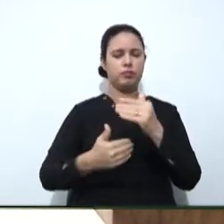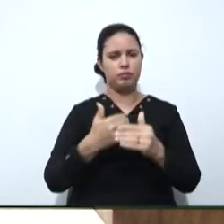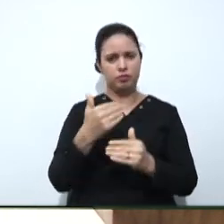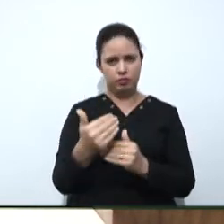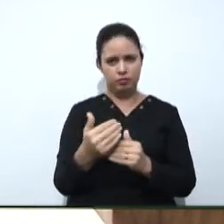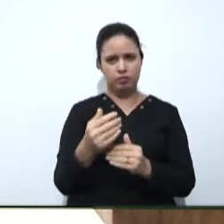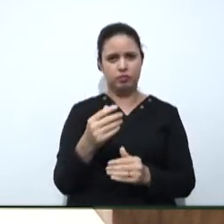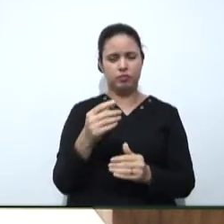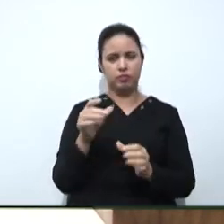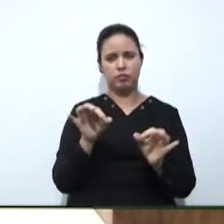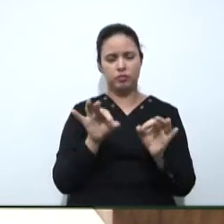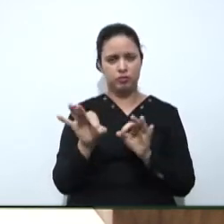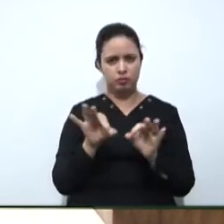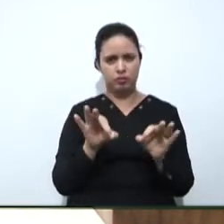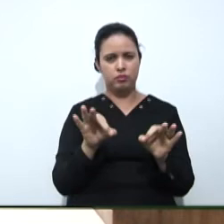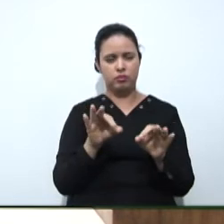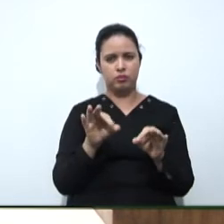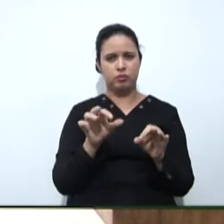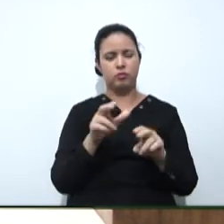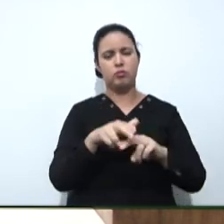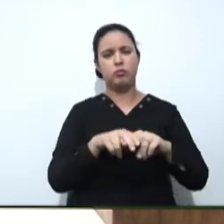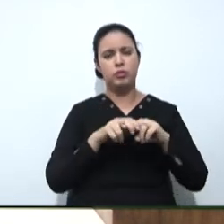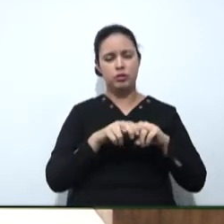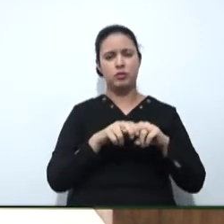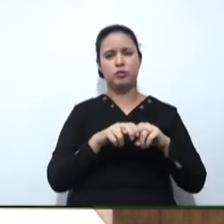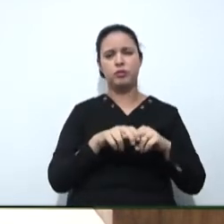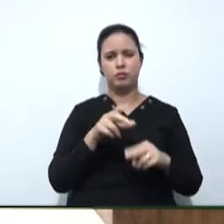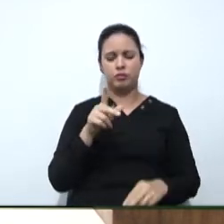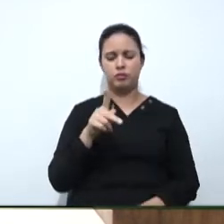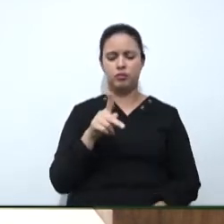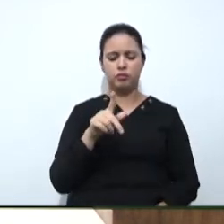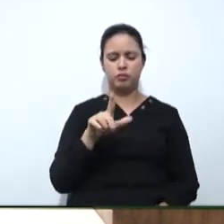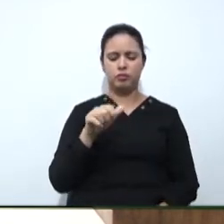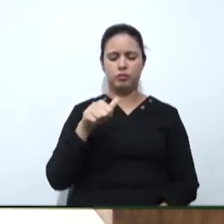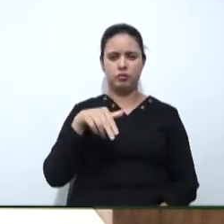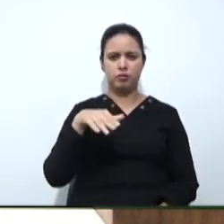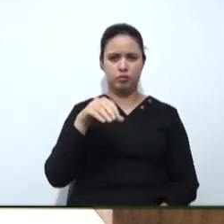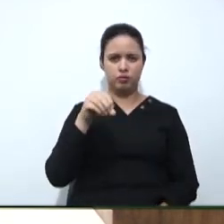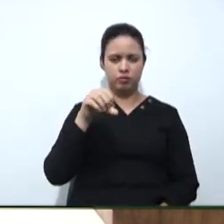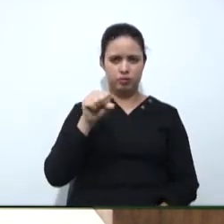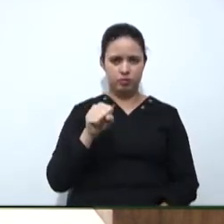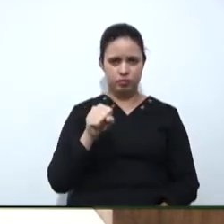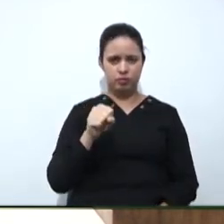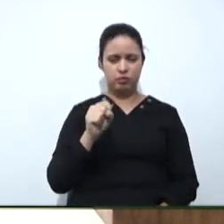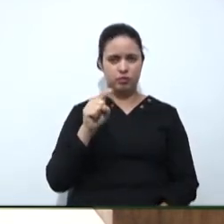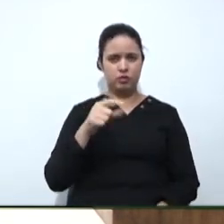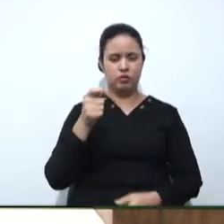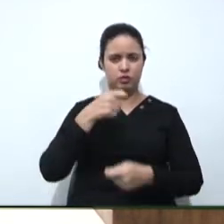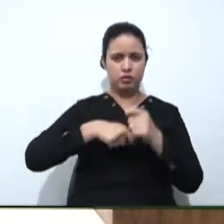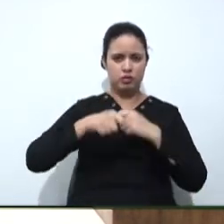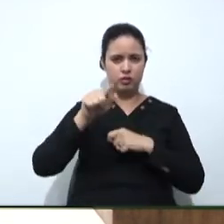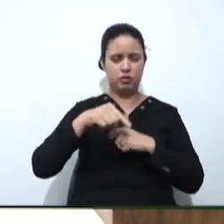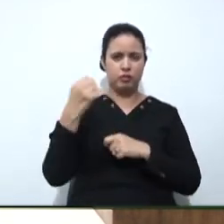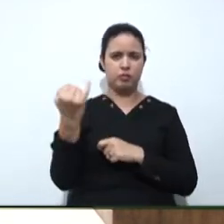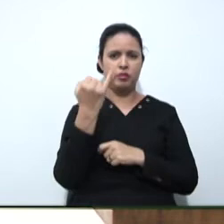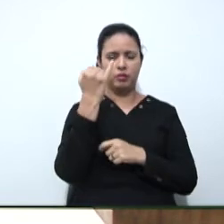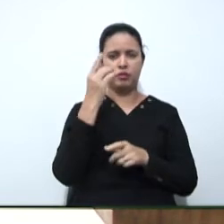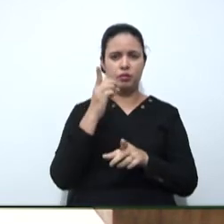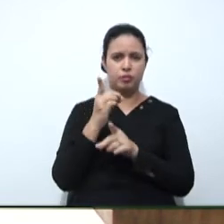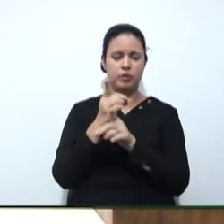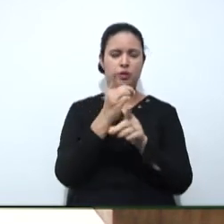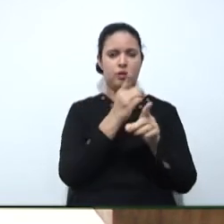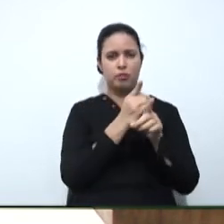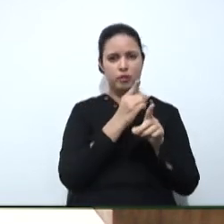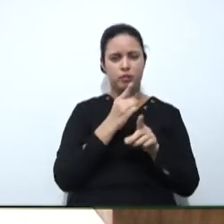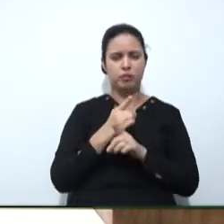do planejamento, e por isso que os planos de negócios eles são importantes, né? Ela também consegue identificar aquilo que